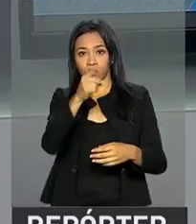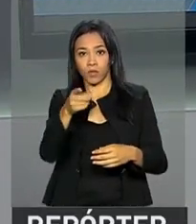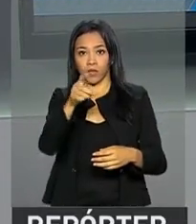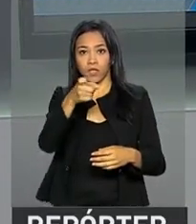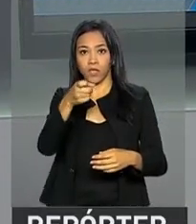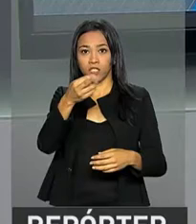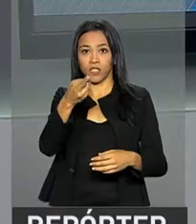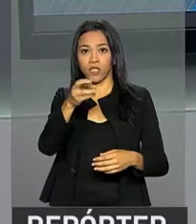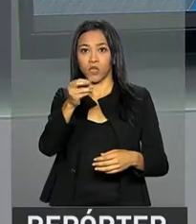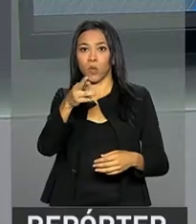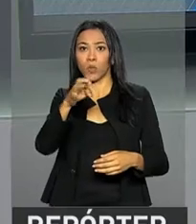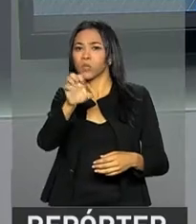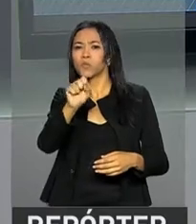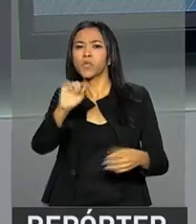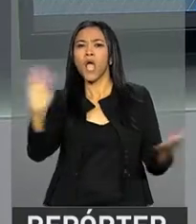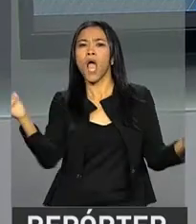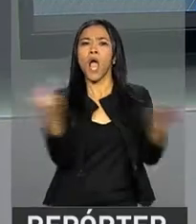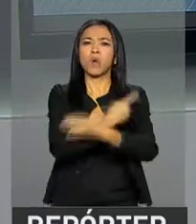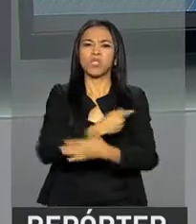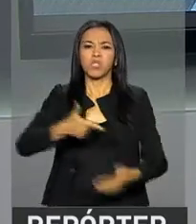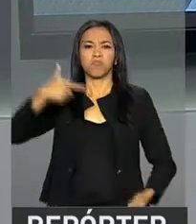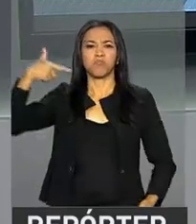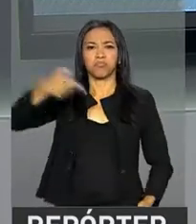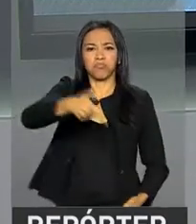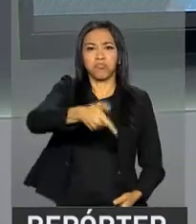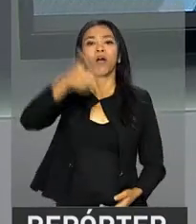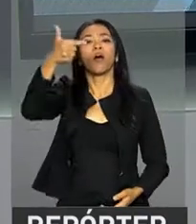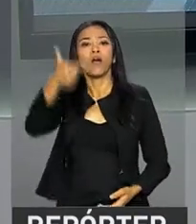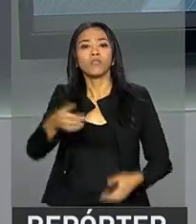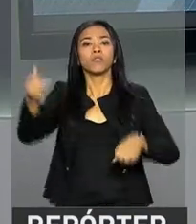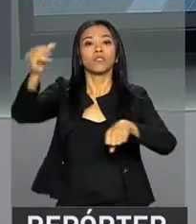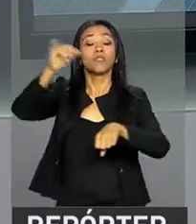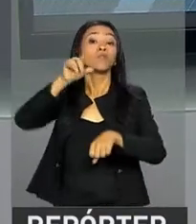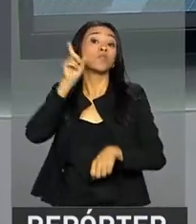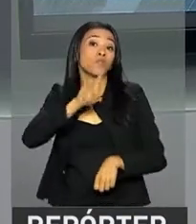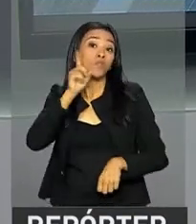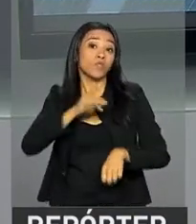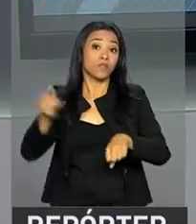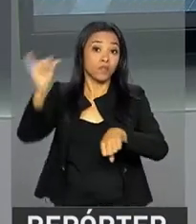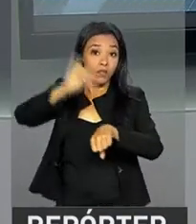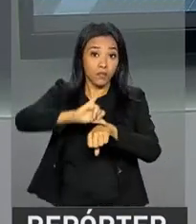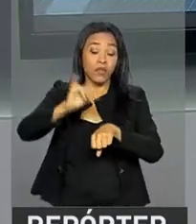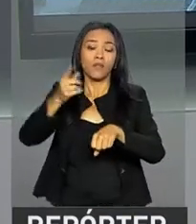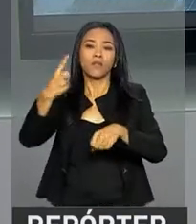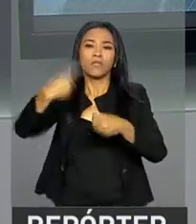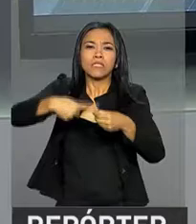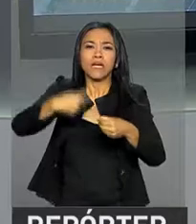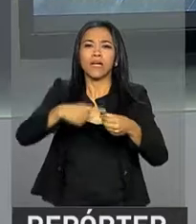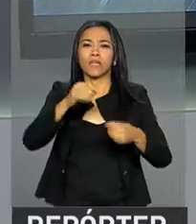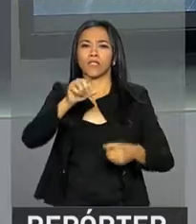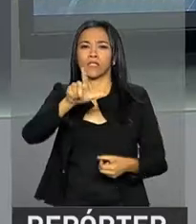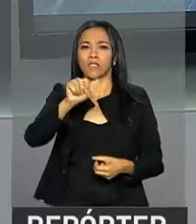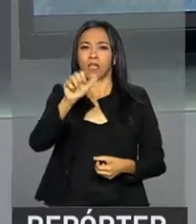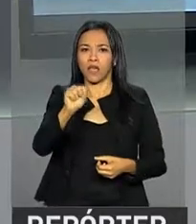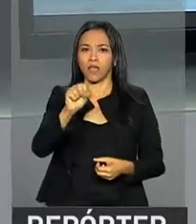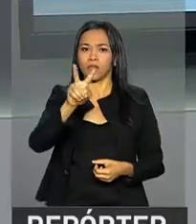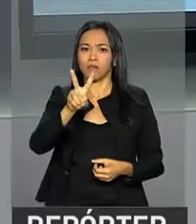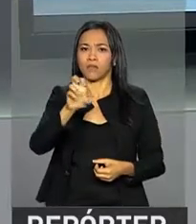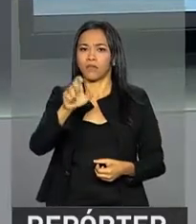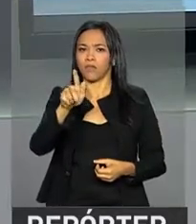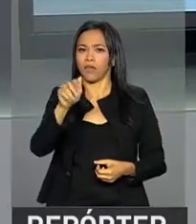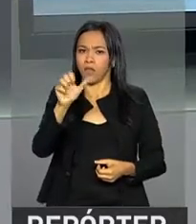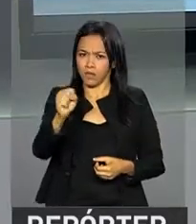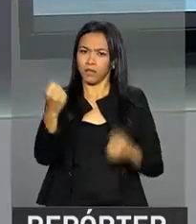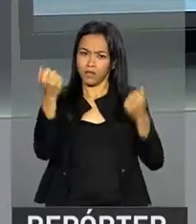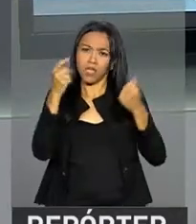agora pouco sobre o ataque a tiros nas vegas nos estados unidos ocorrido na noite deste domingo a gente vai conversar agora com o repórter